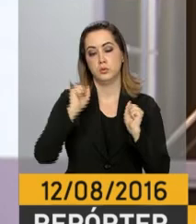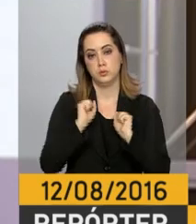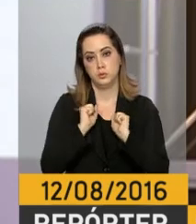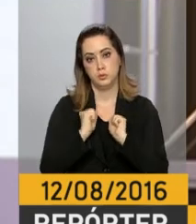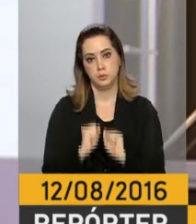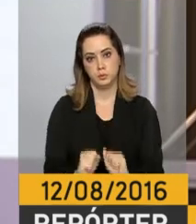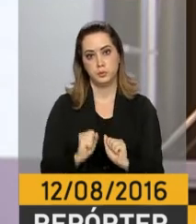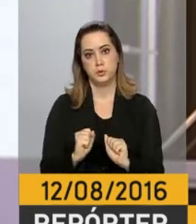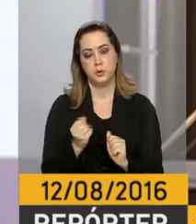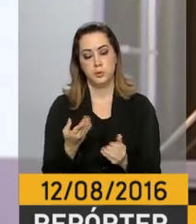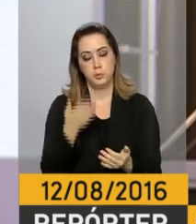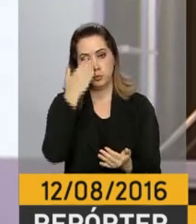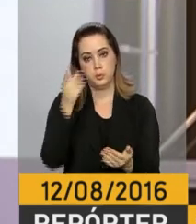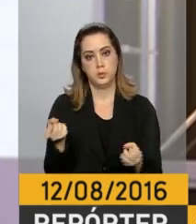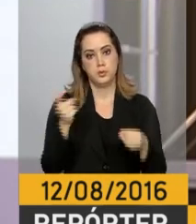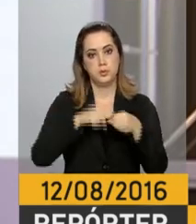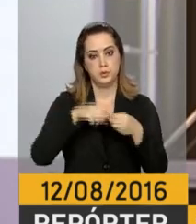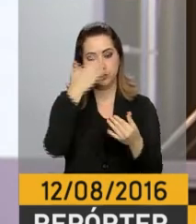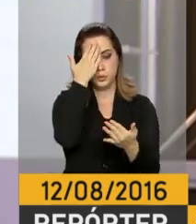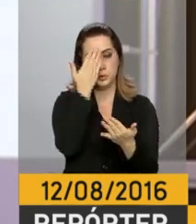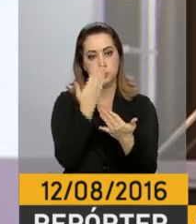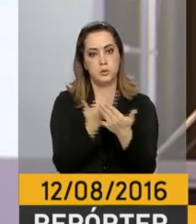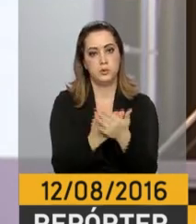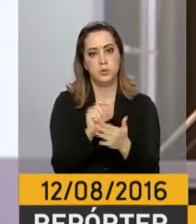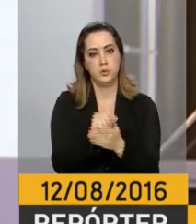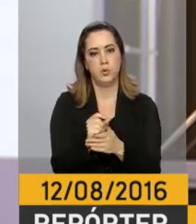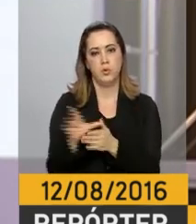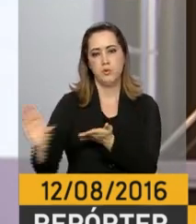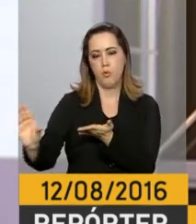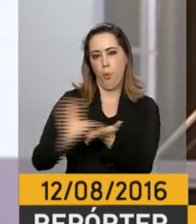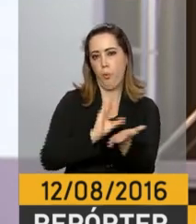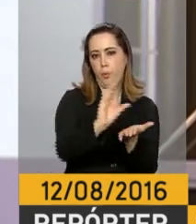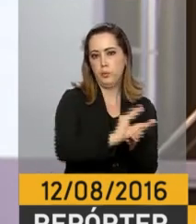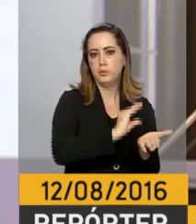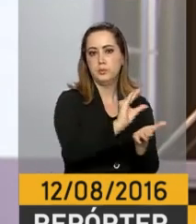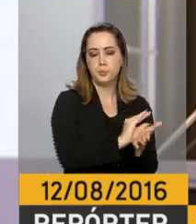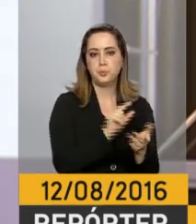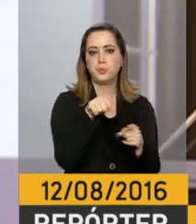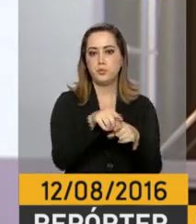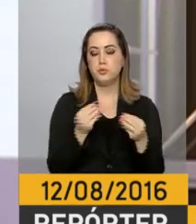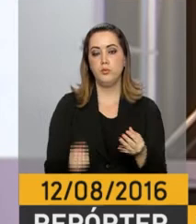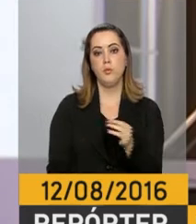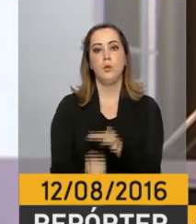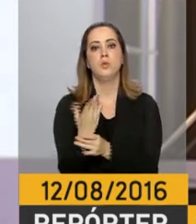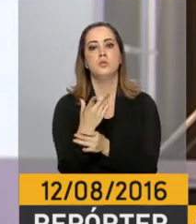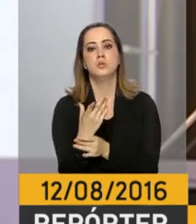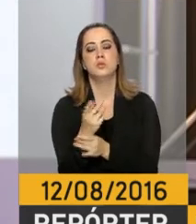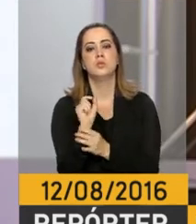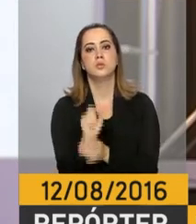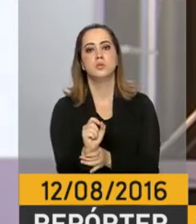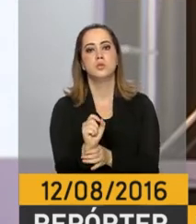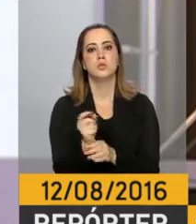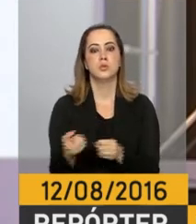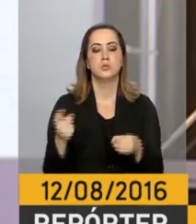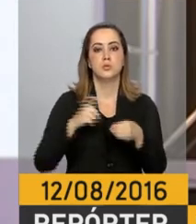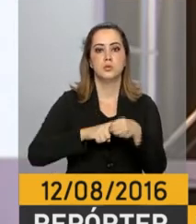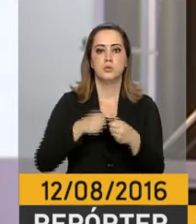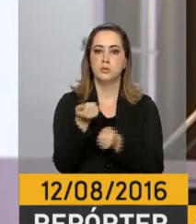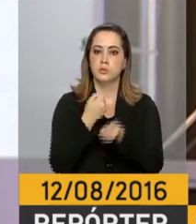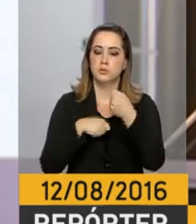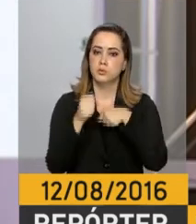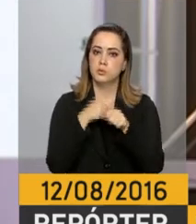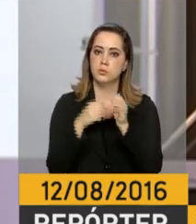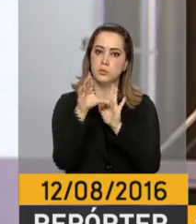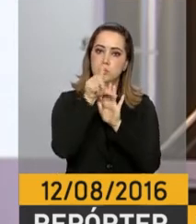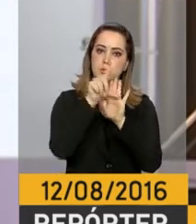restaurar a confiança dos agentes econômicos e de criar as condições para a recuperação econômica com